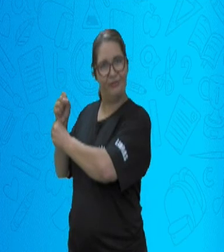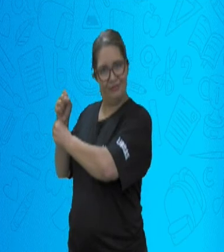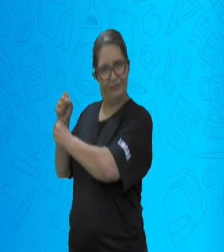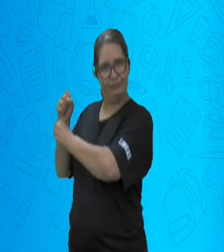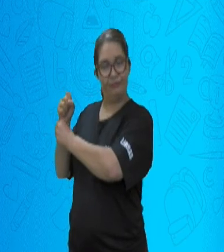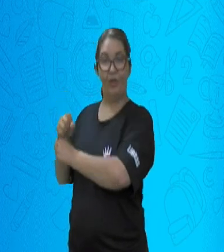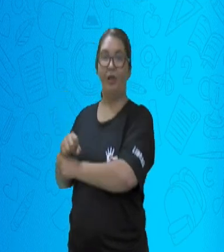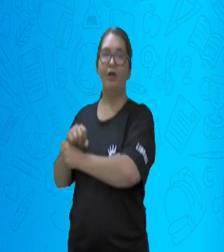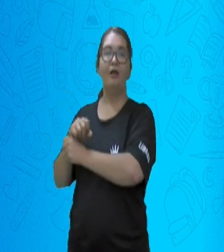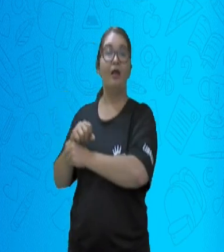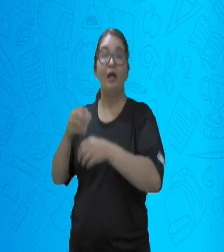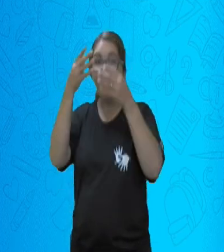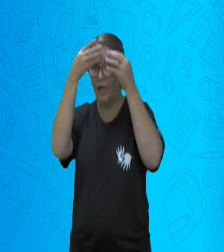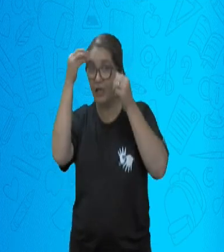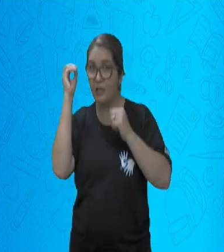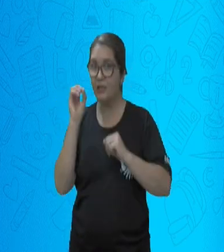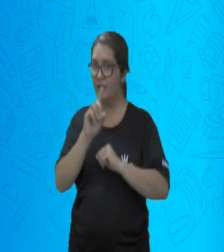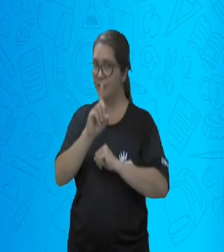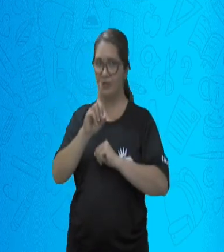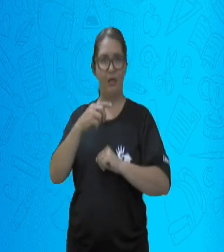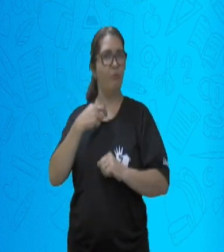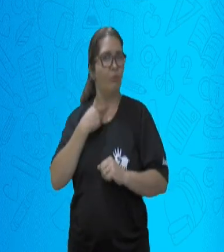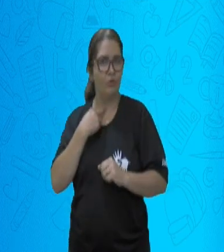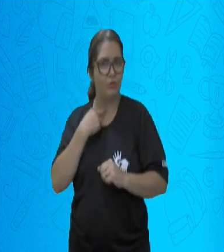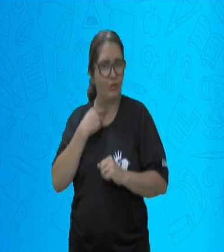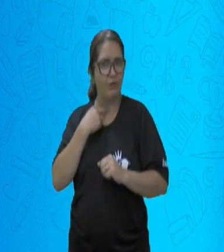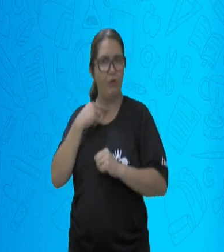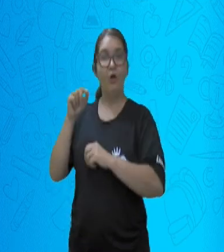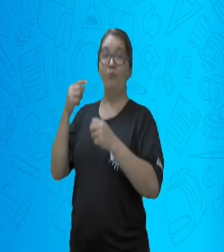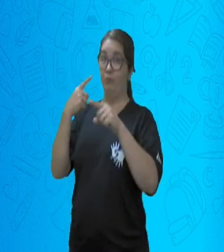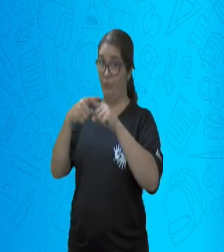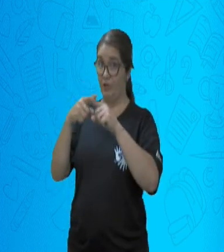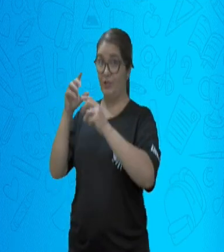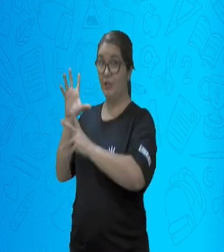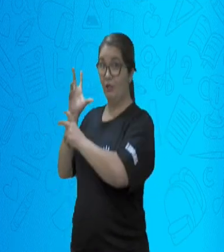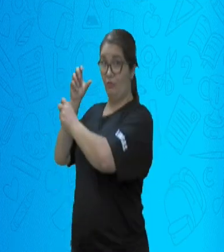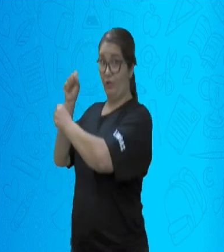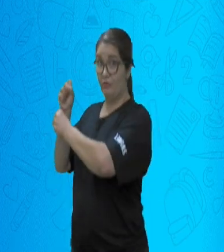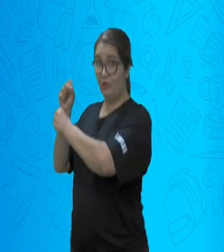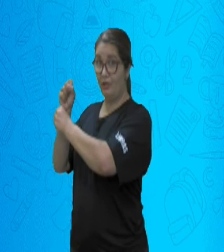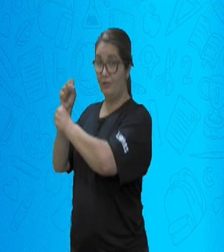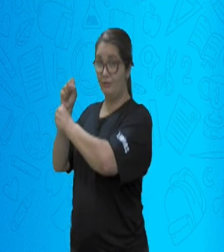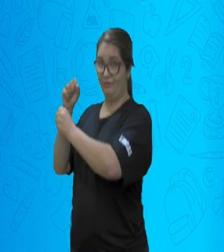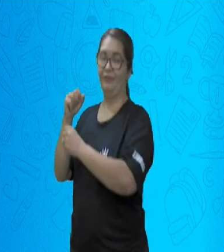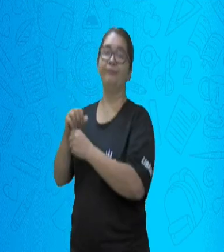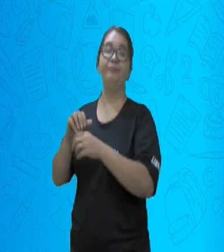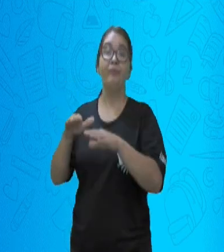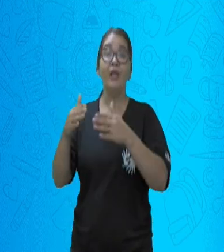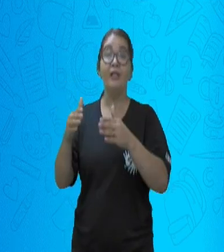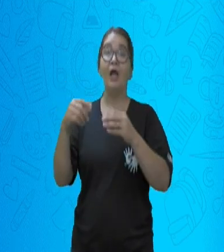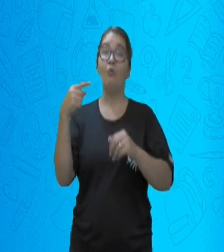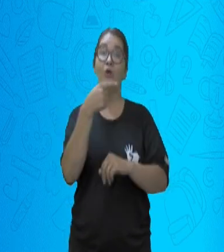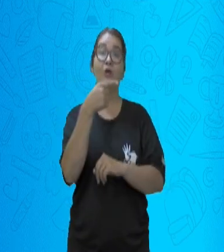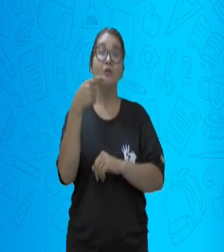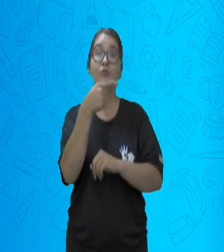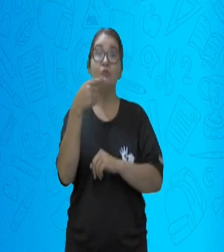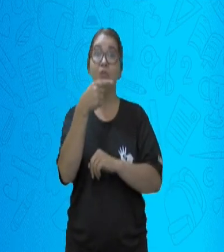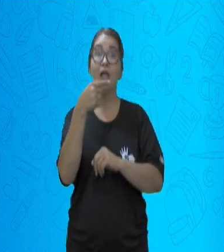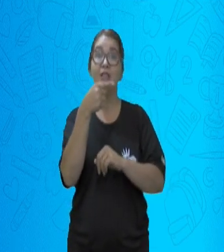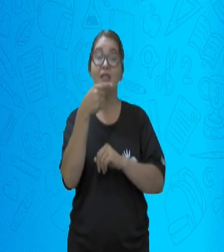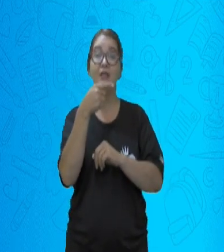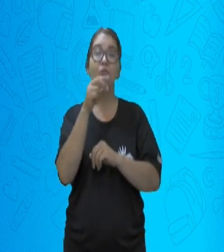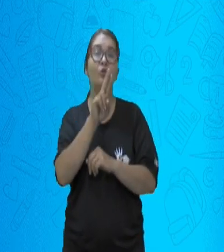esquecer de relembrar que o sinal que representa a soma está indicado aqui. Já a subtração, a gente tem